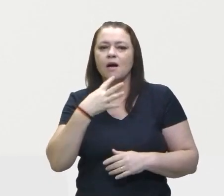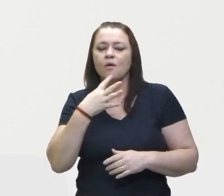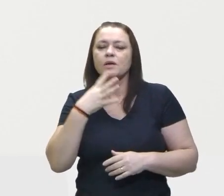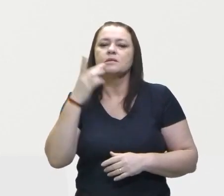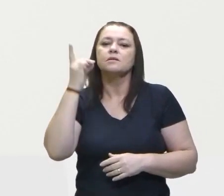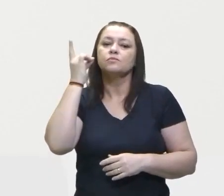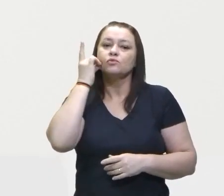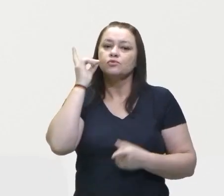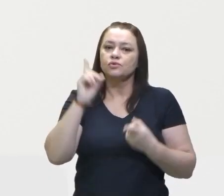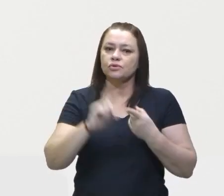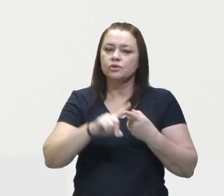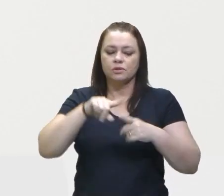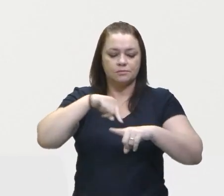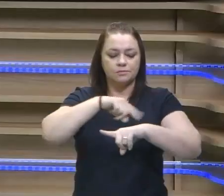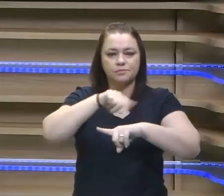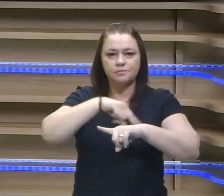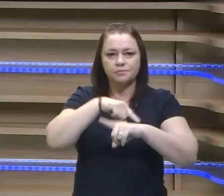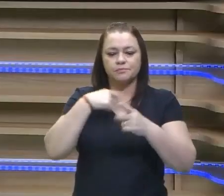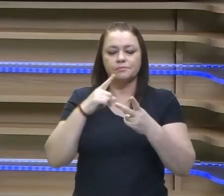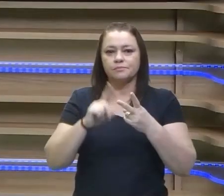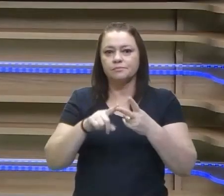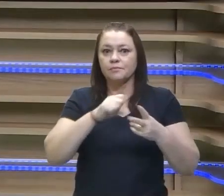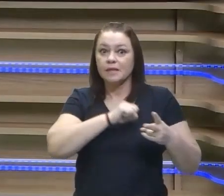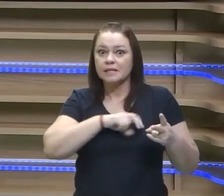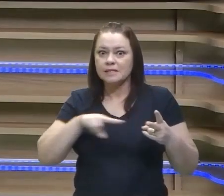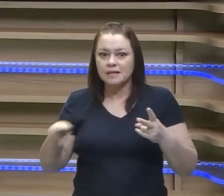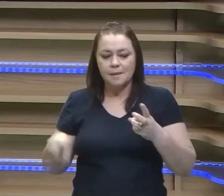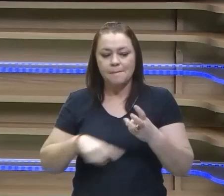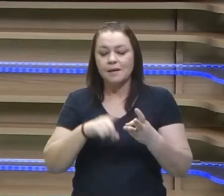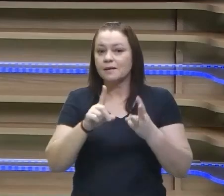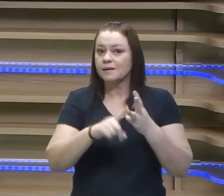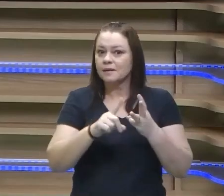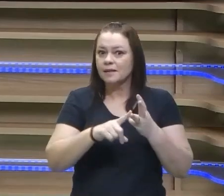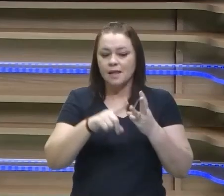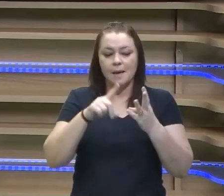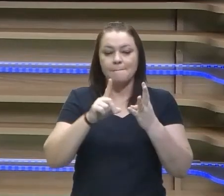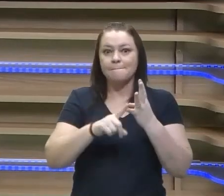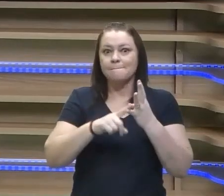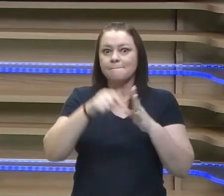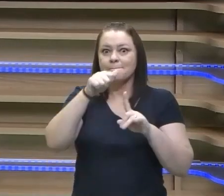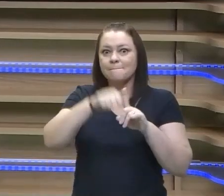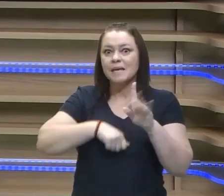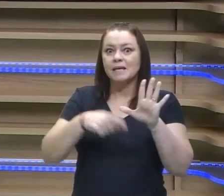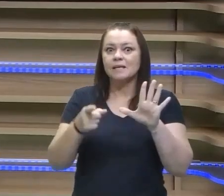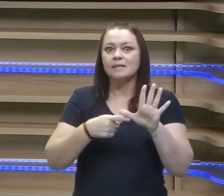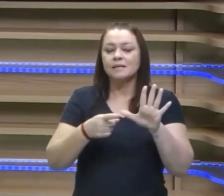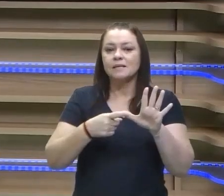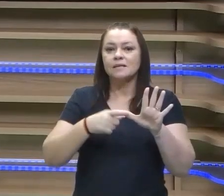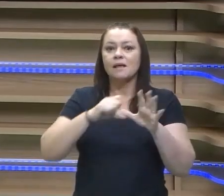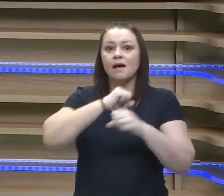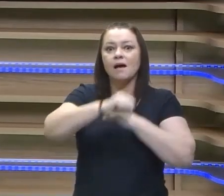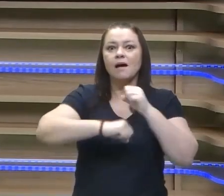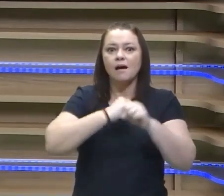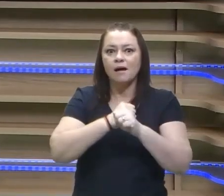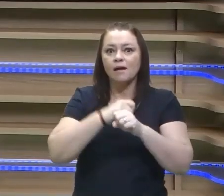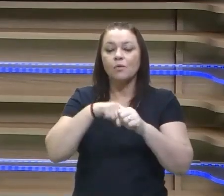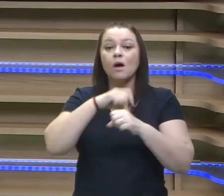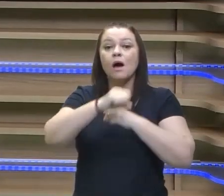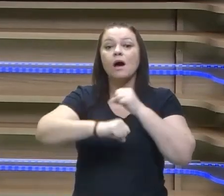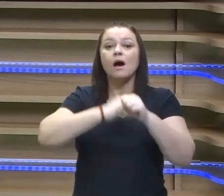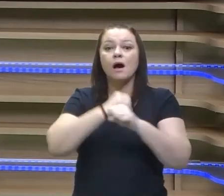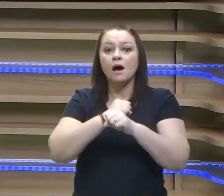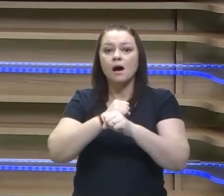dia, hora, dia, semanas, mês, ano, ano